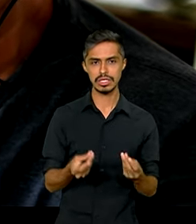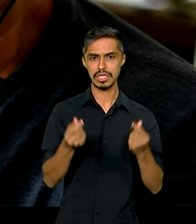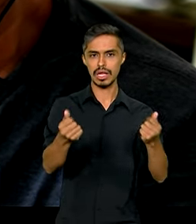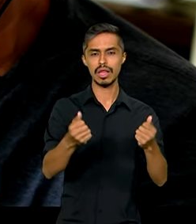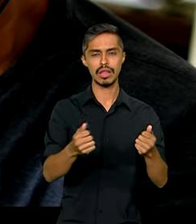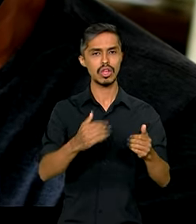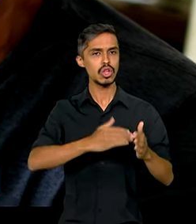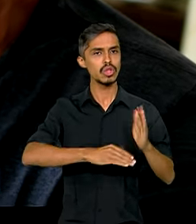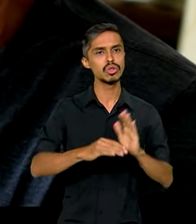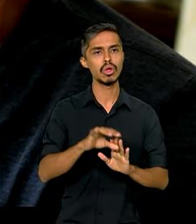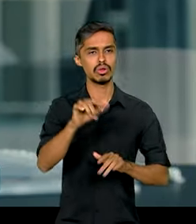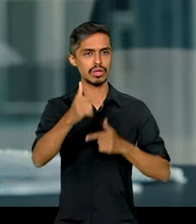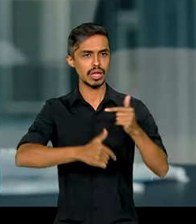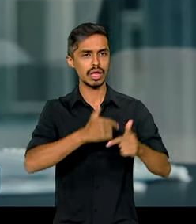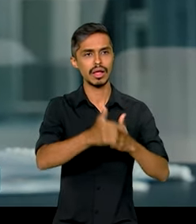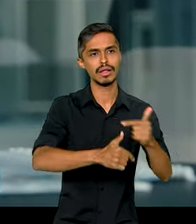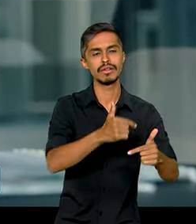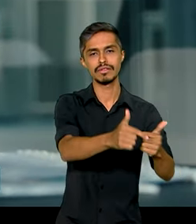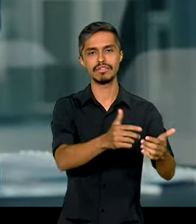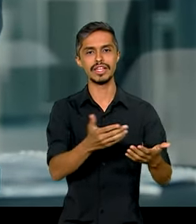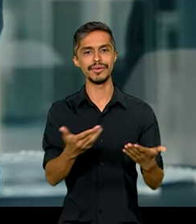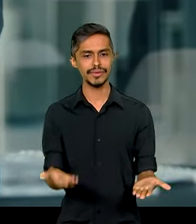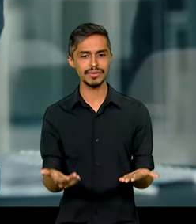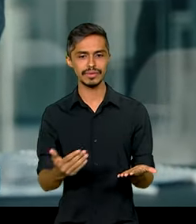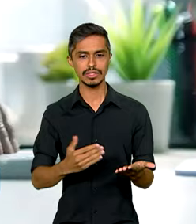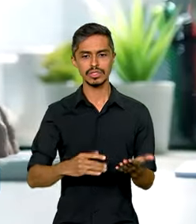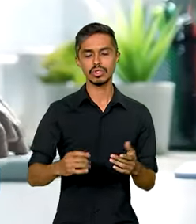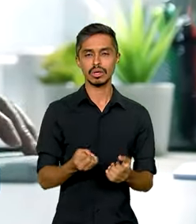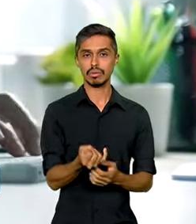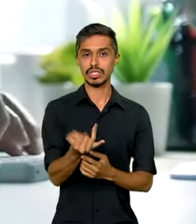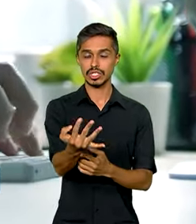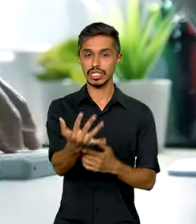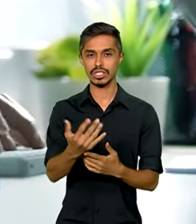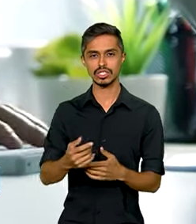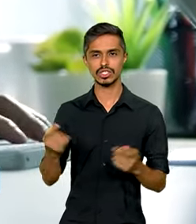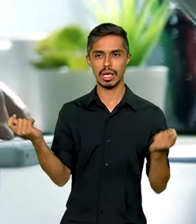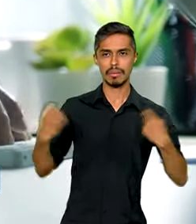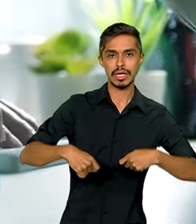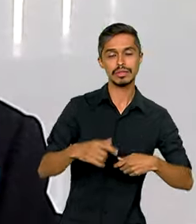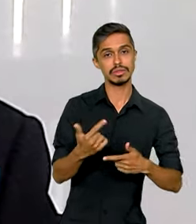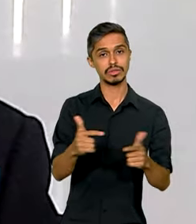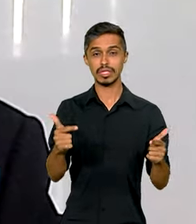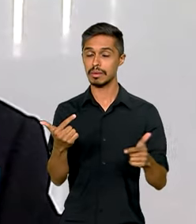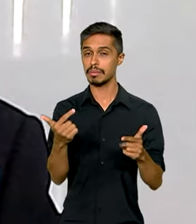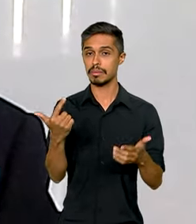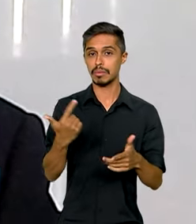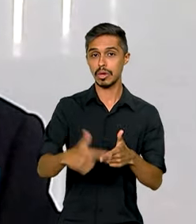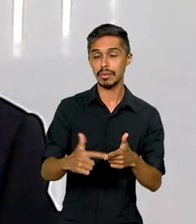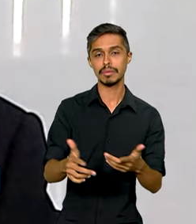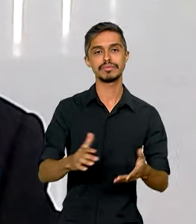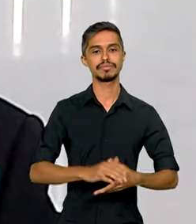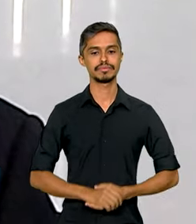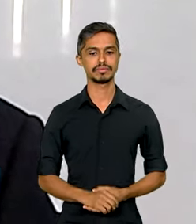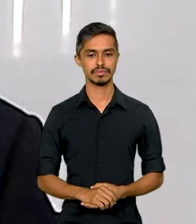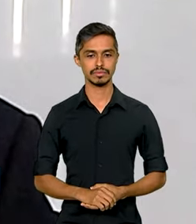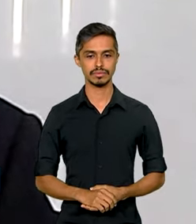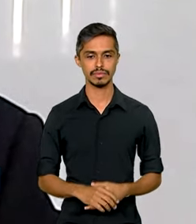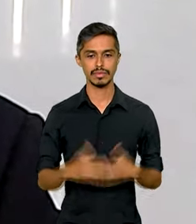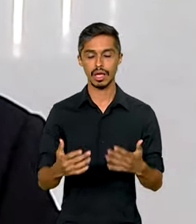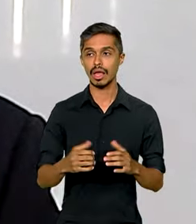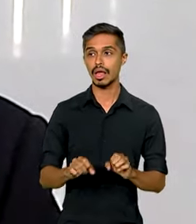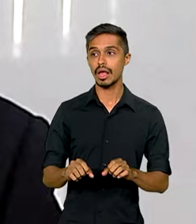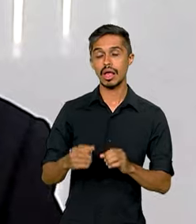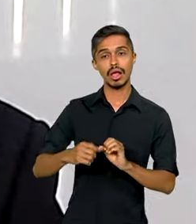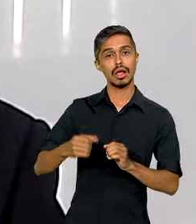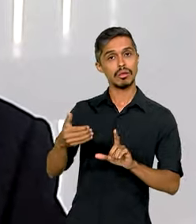toda a operacionalização do volume de apostas que sem que haja problemas essas eh plataformas os